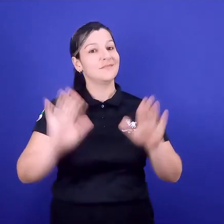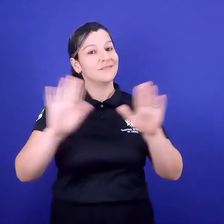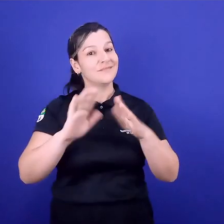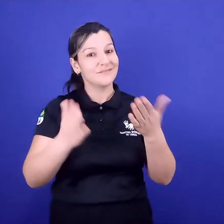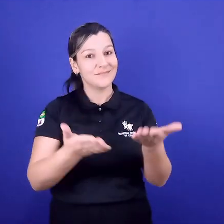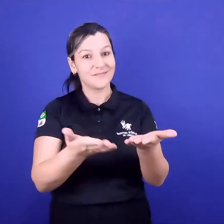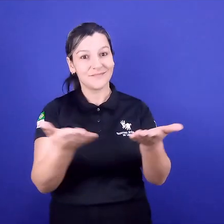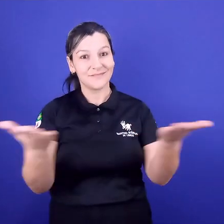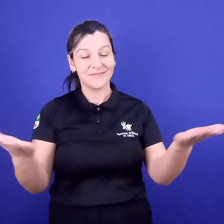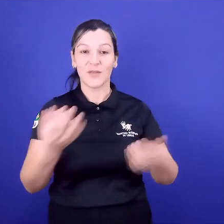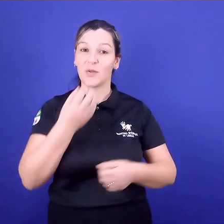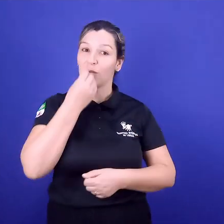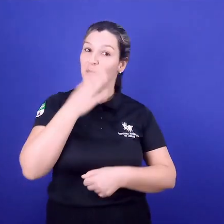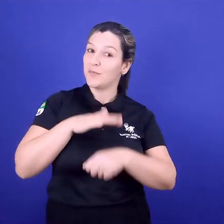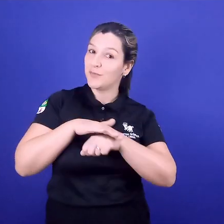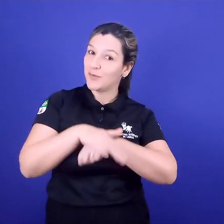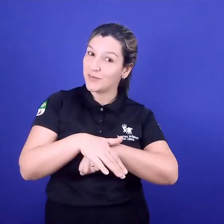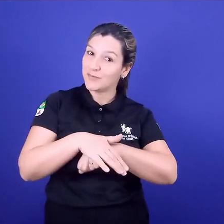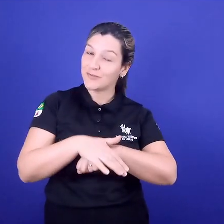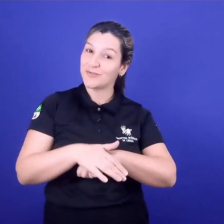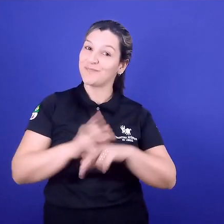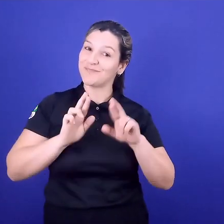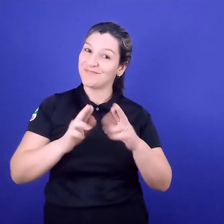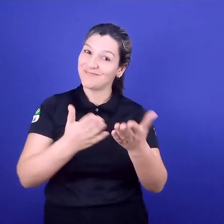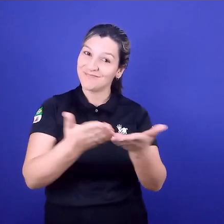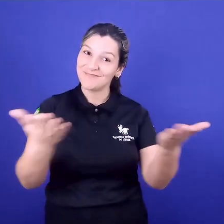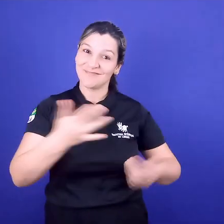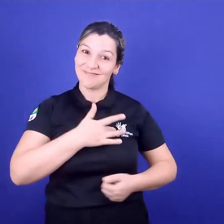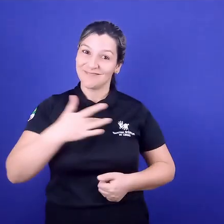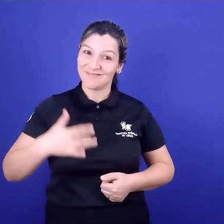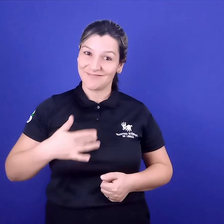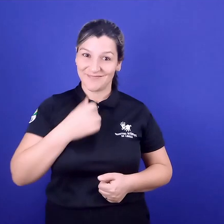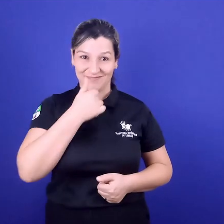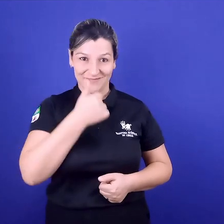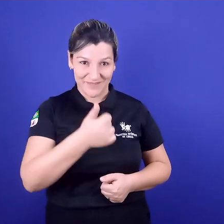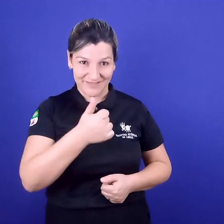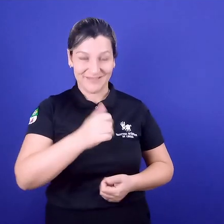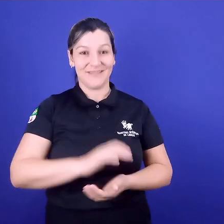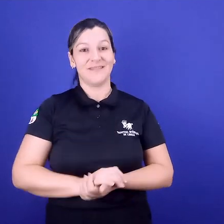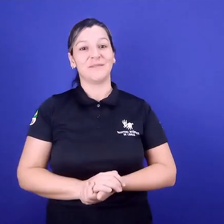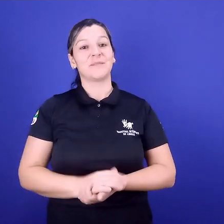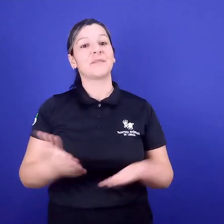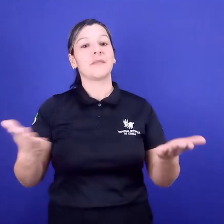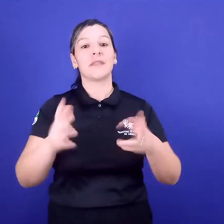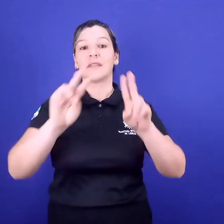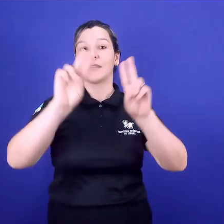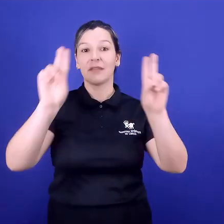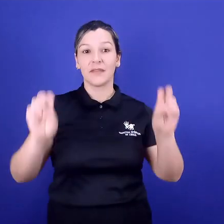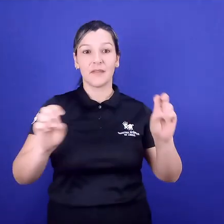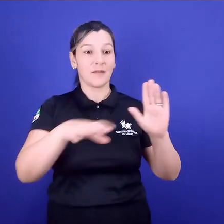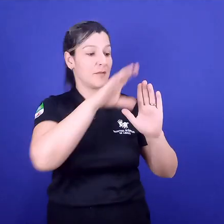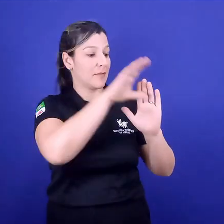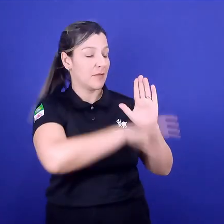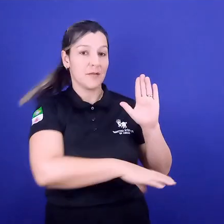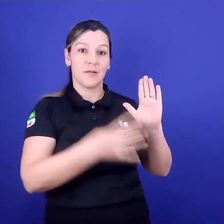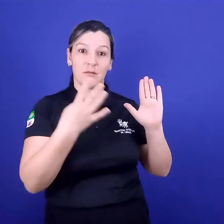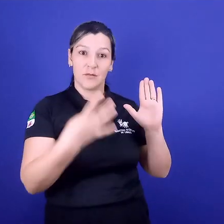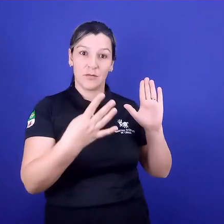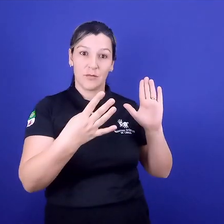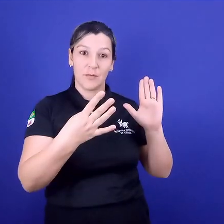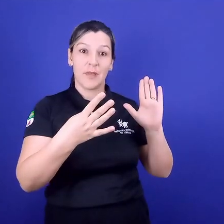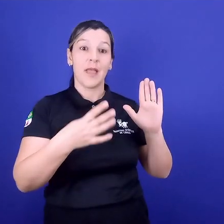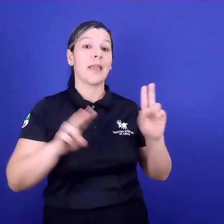Oi, turma. Boa noite para vocês. Espero que estejam todos bem. A gente vai falar hoje um pouco sobre o nosso capítulo 4 da apostila de